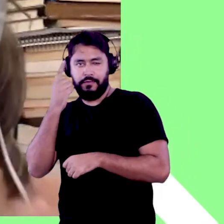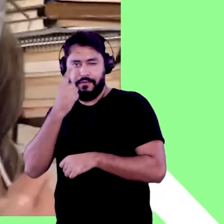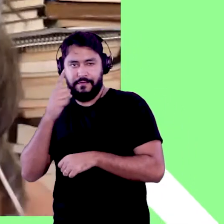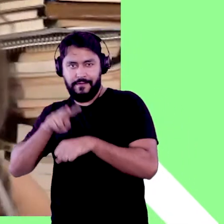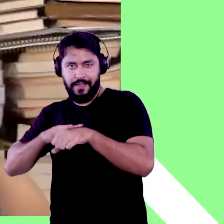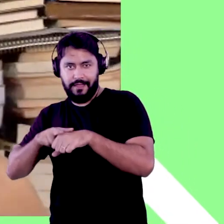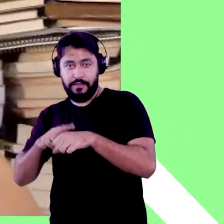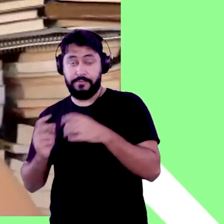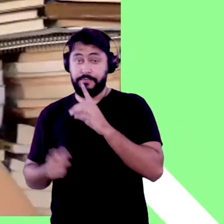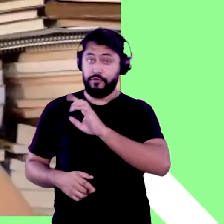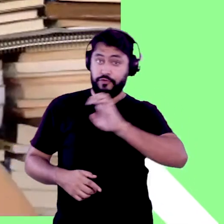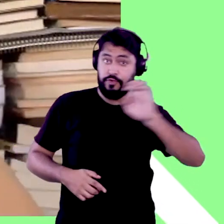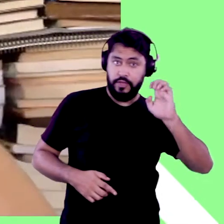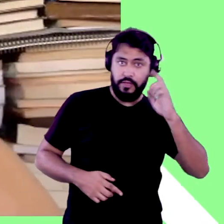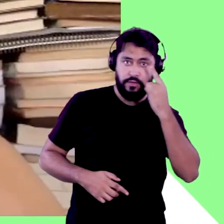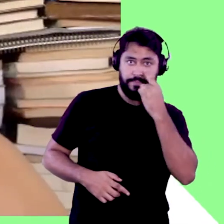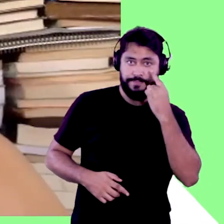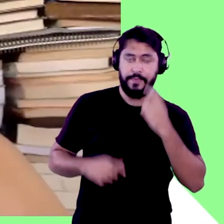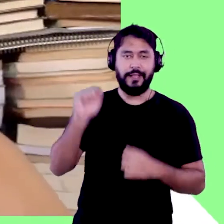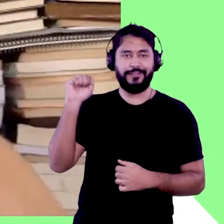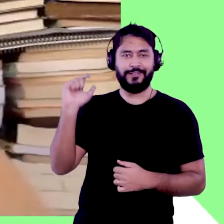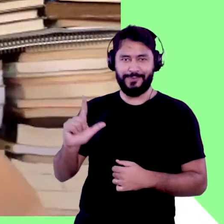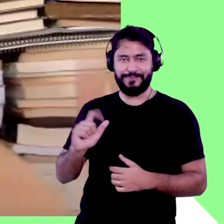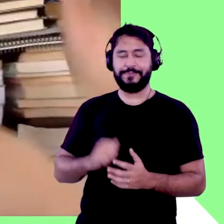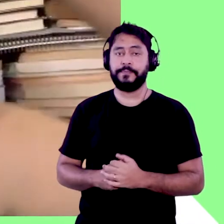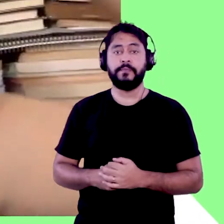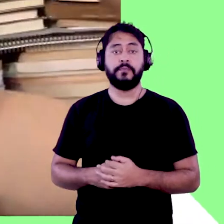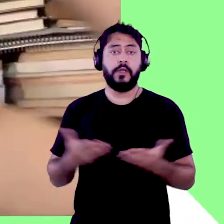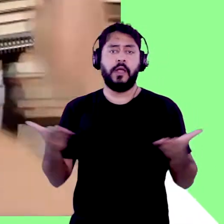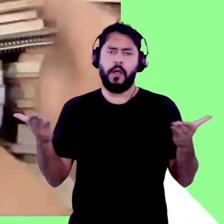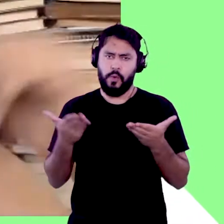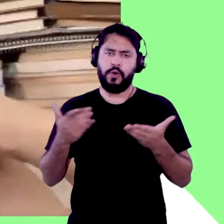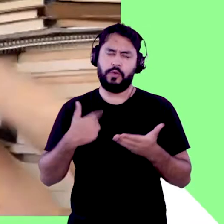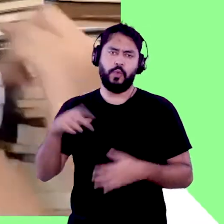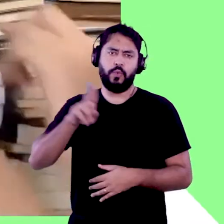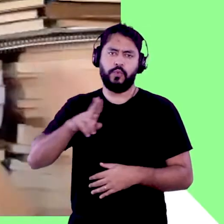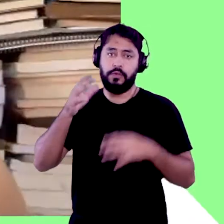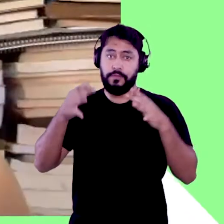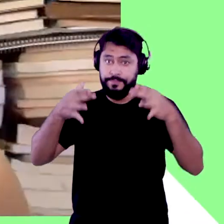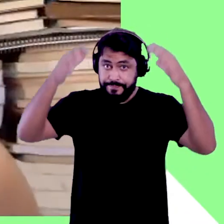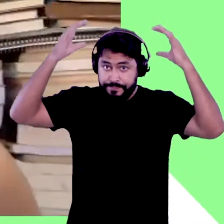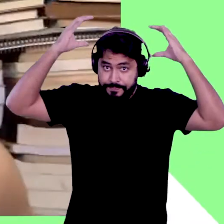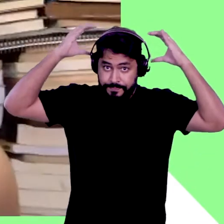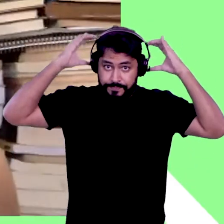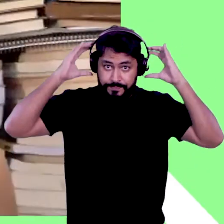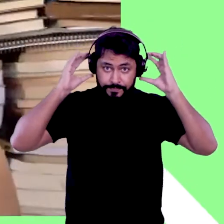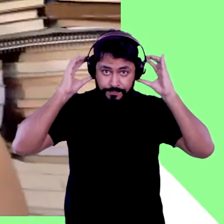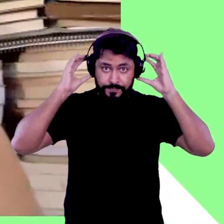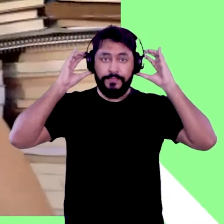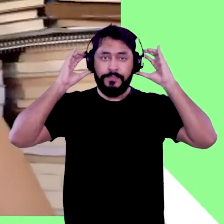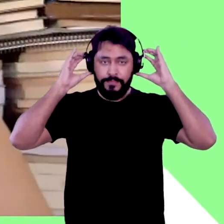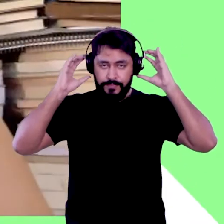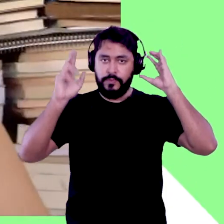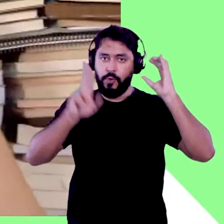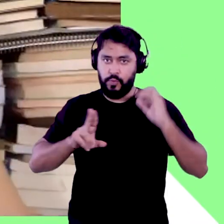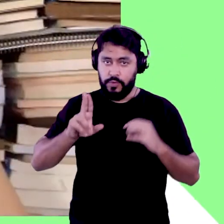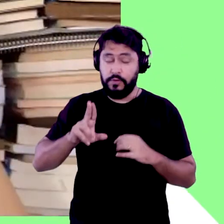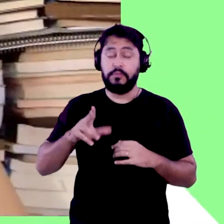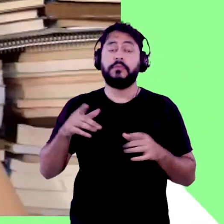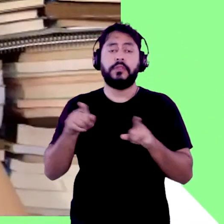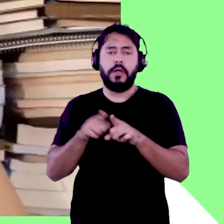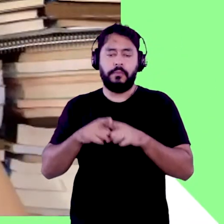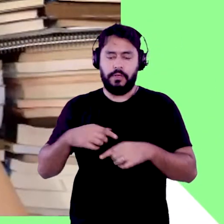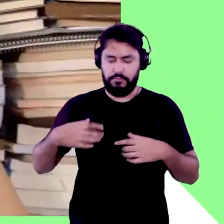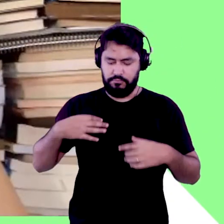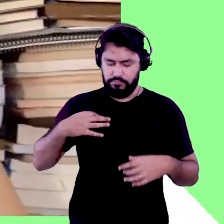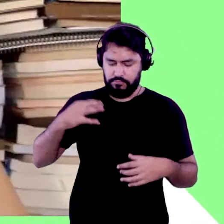é azul. Hoje eu estou usando um headset, né, um microfone aqui em cima da cabeça. Estou com uma blusa